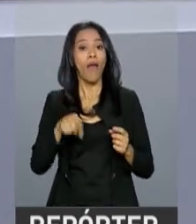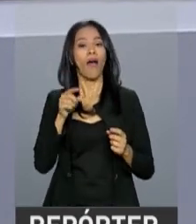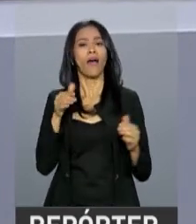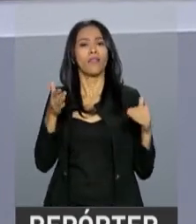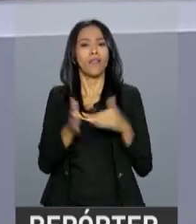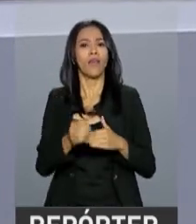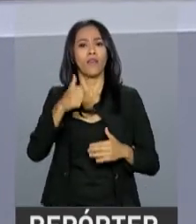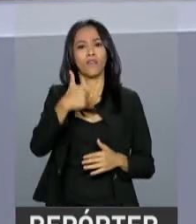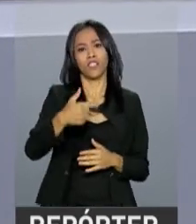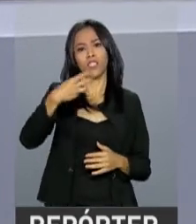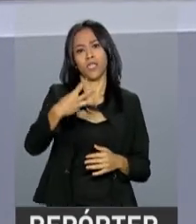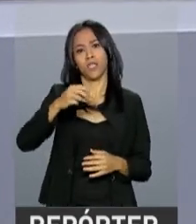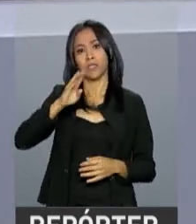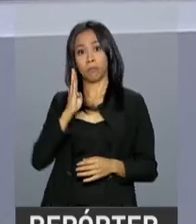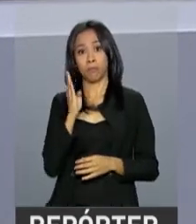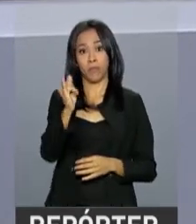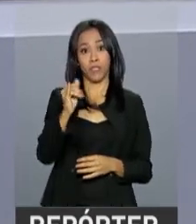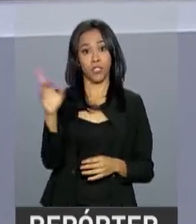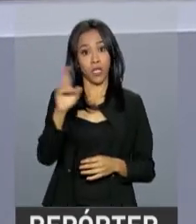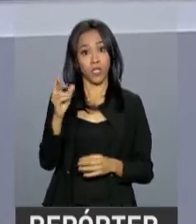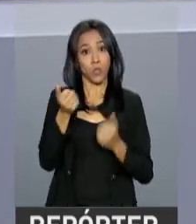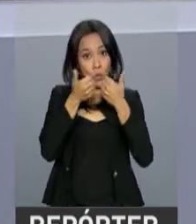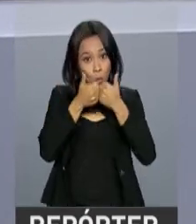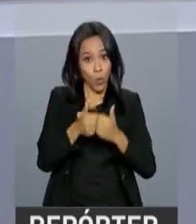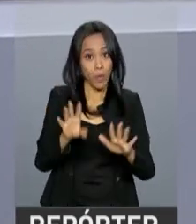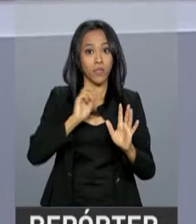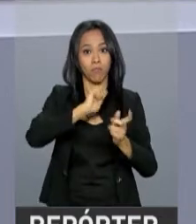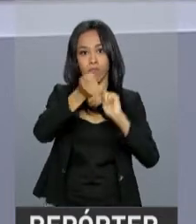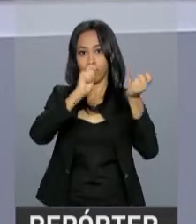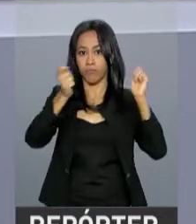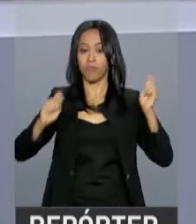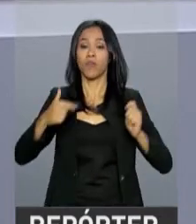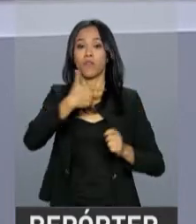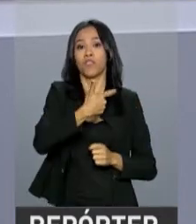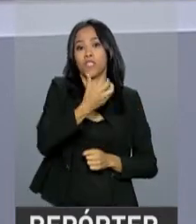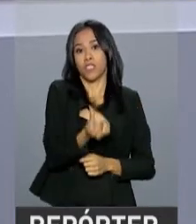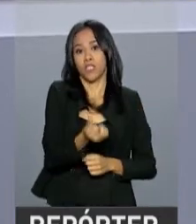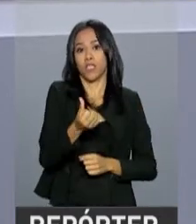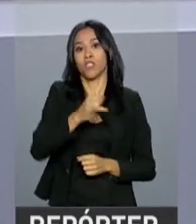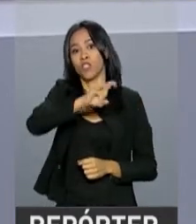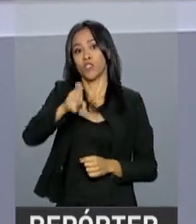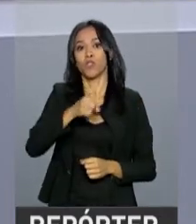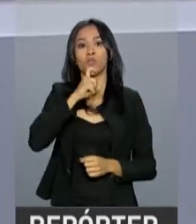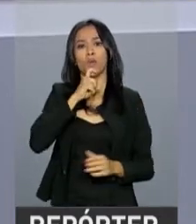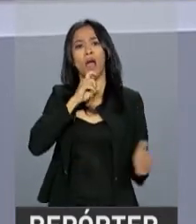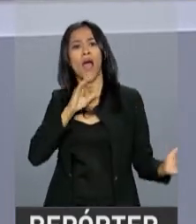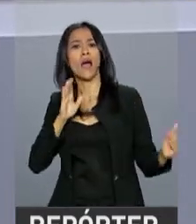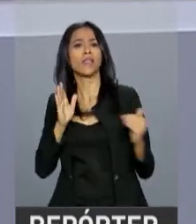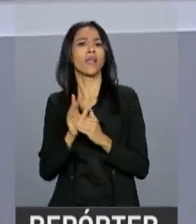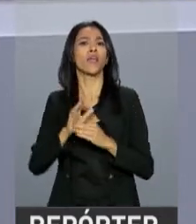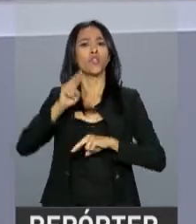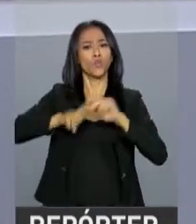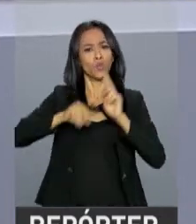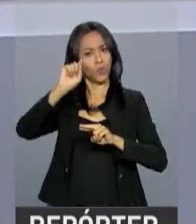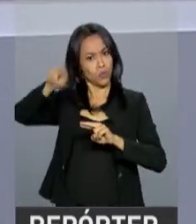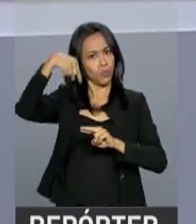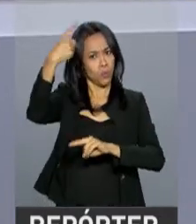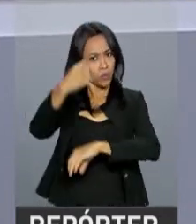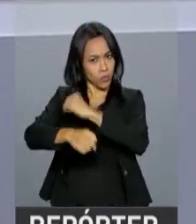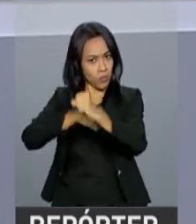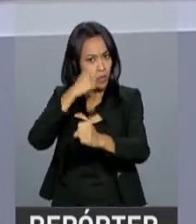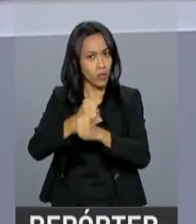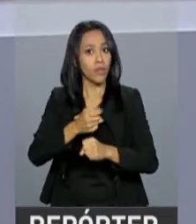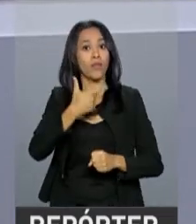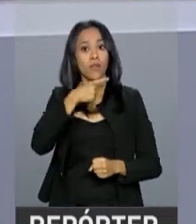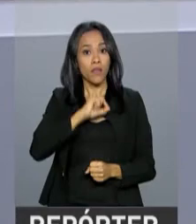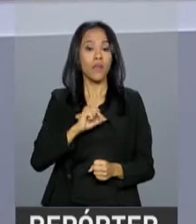reais os pagamentos começam no dia 26 de julho e seguem até junho do ano que vem quem nasceu de julho a dezembro recebe o